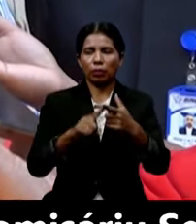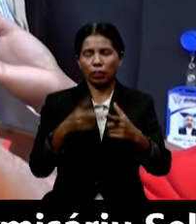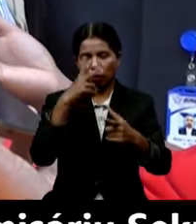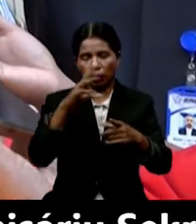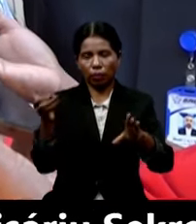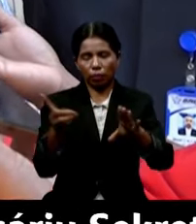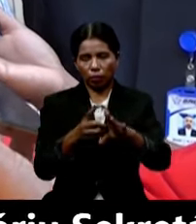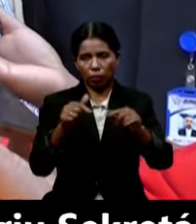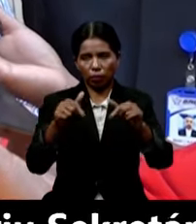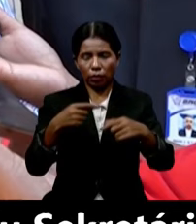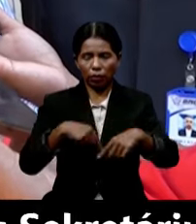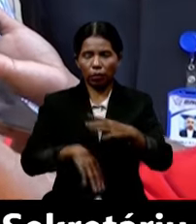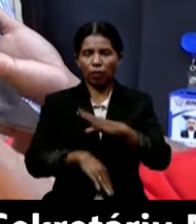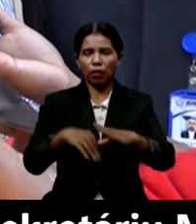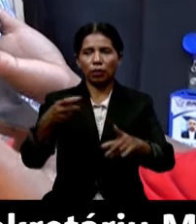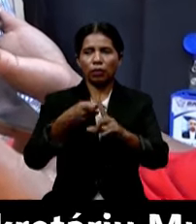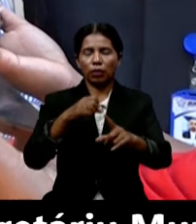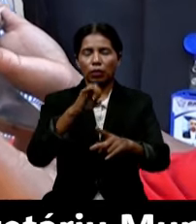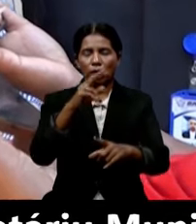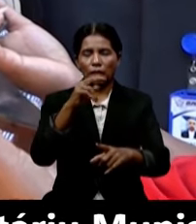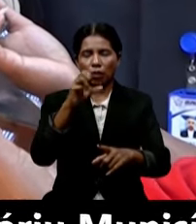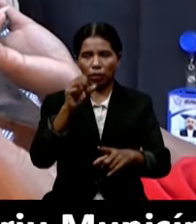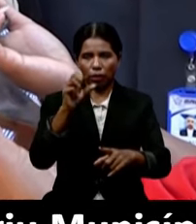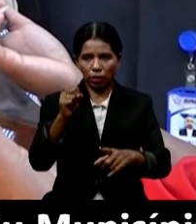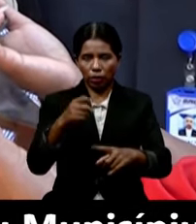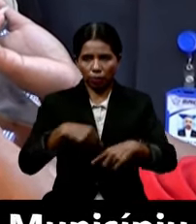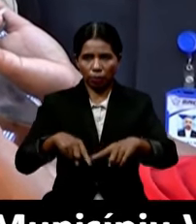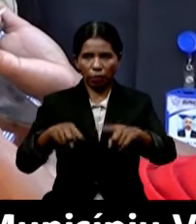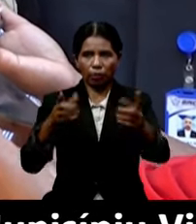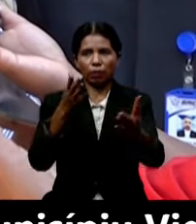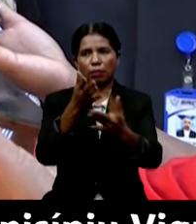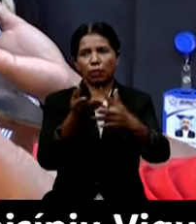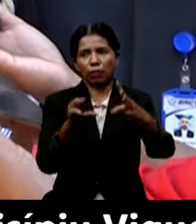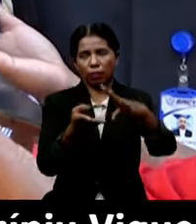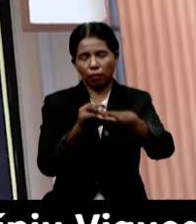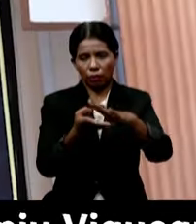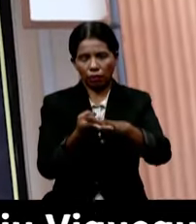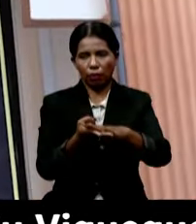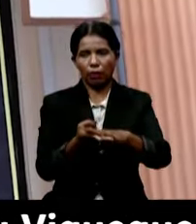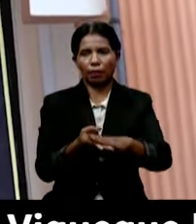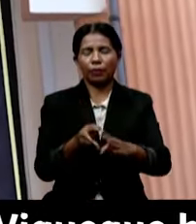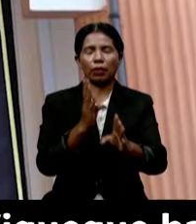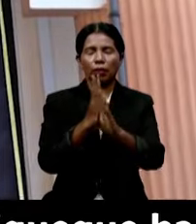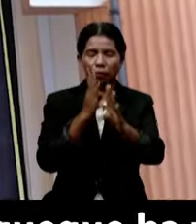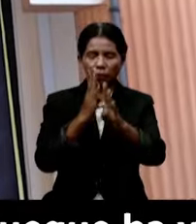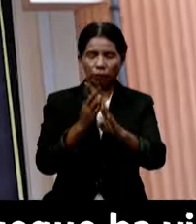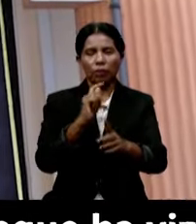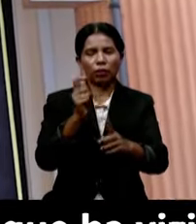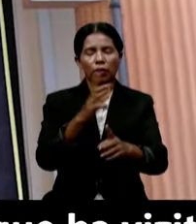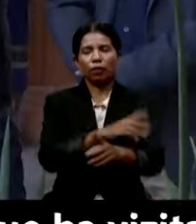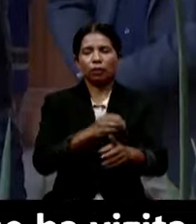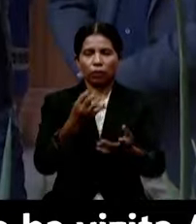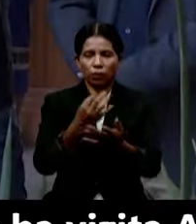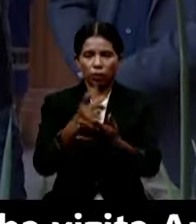documento sem nem, em vez de sair o INSS, sai hackathon para banco, e às vezes custa sai microlet, sai táxi, nem mais custo